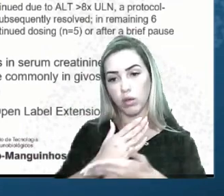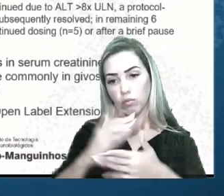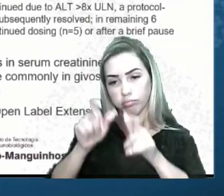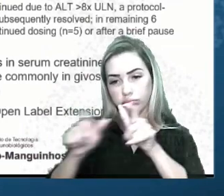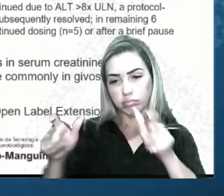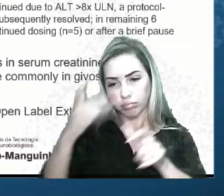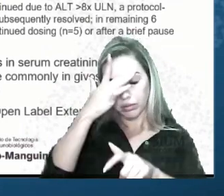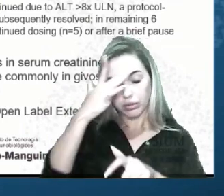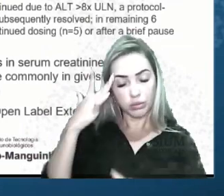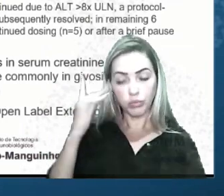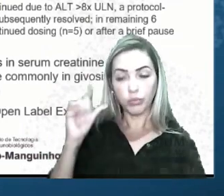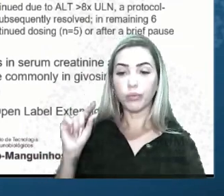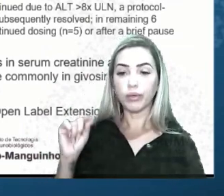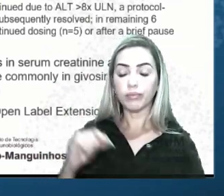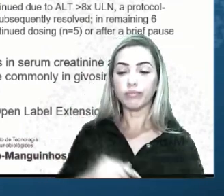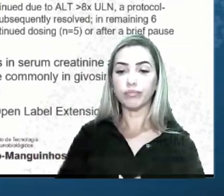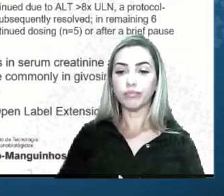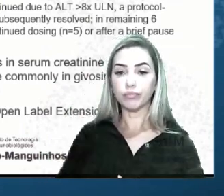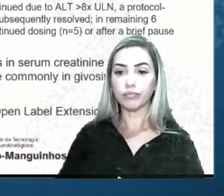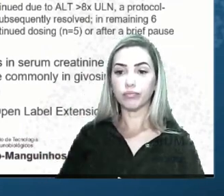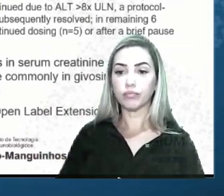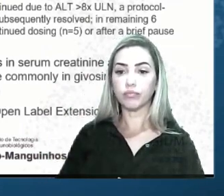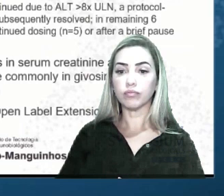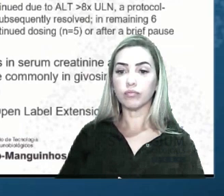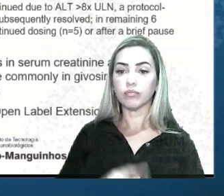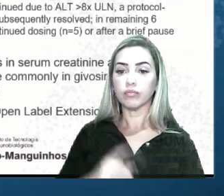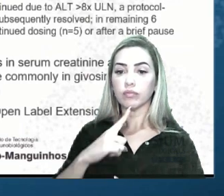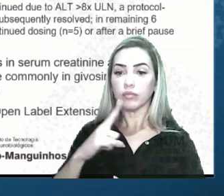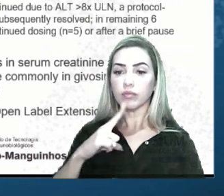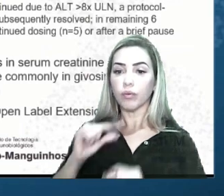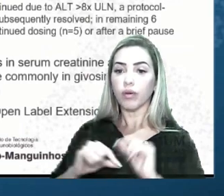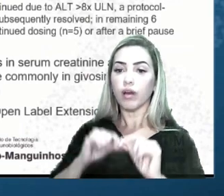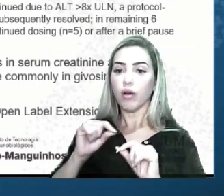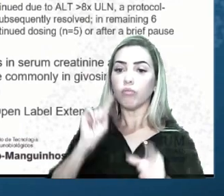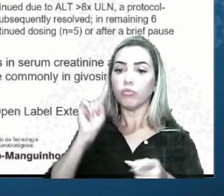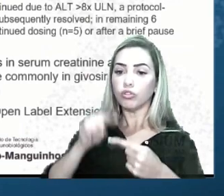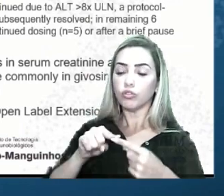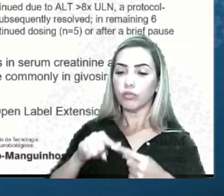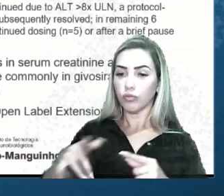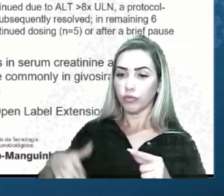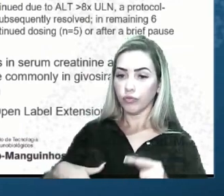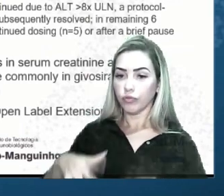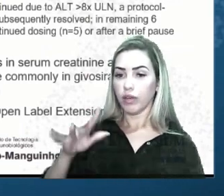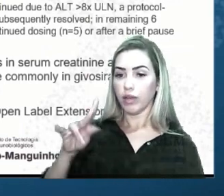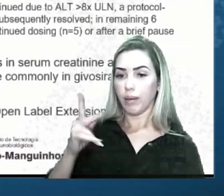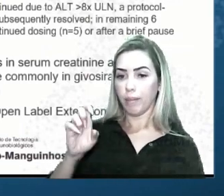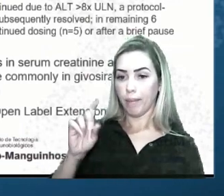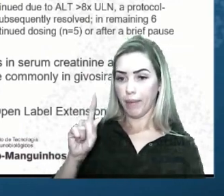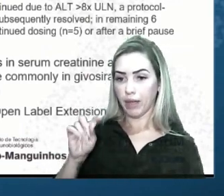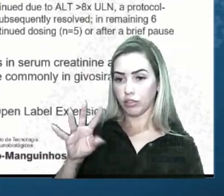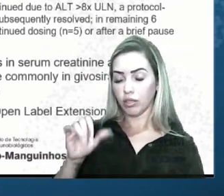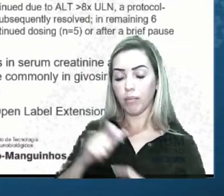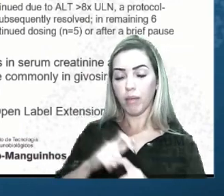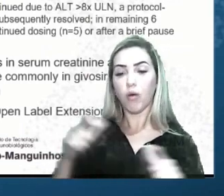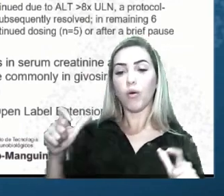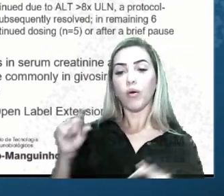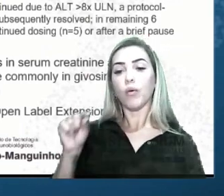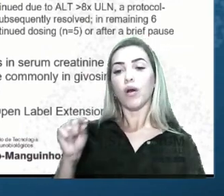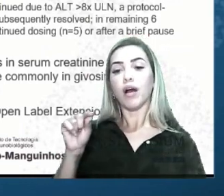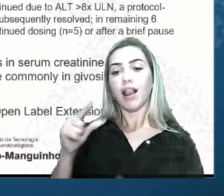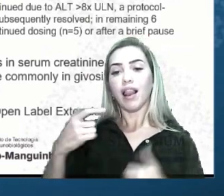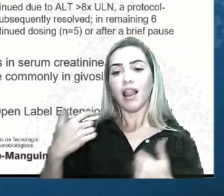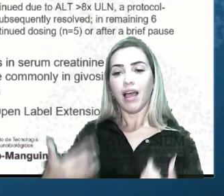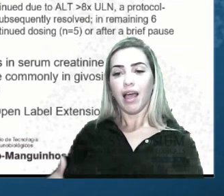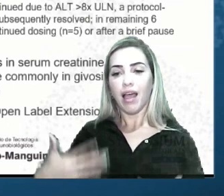pacientes um aumento de LT na função hepática, mas a maior parte disso é leve